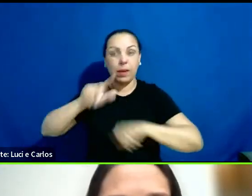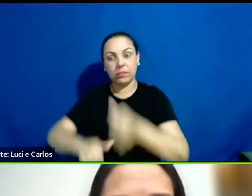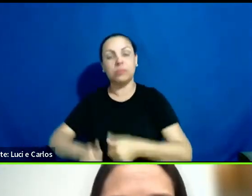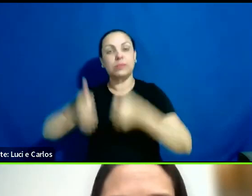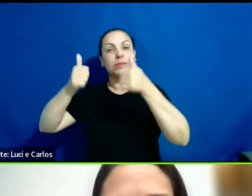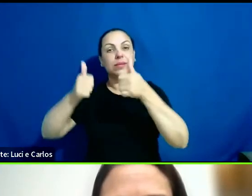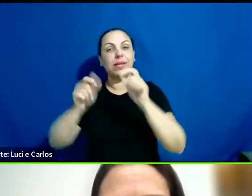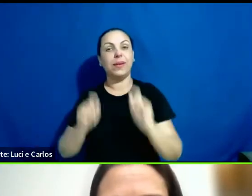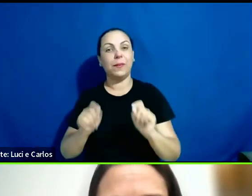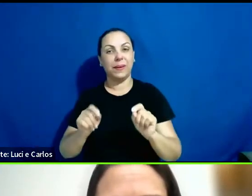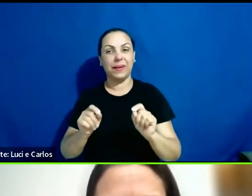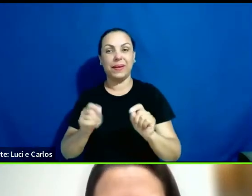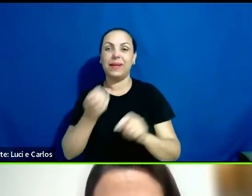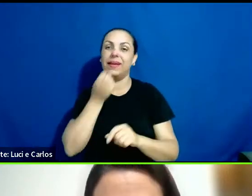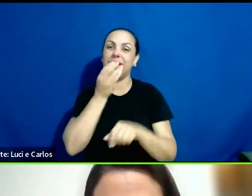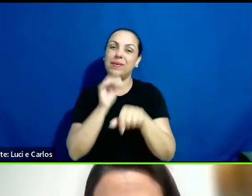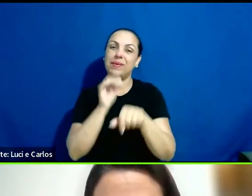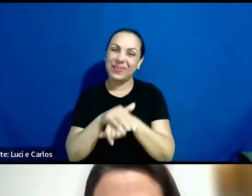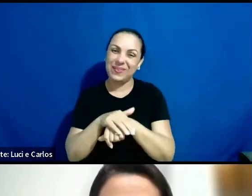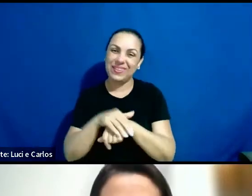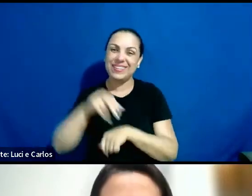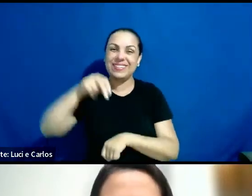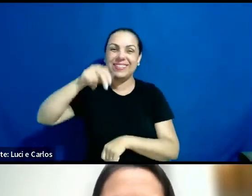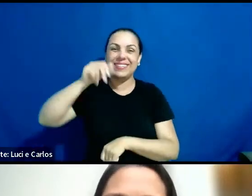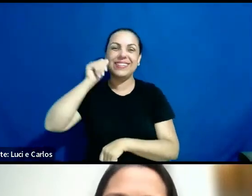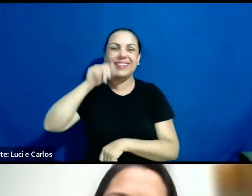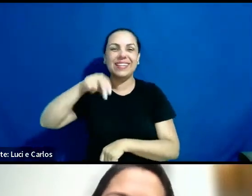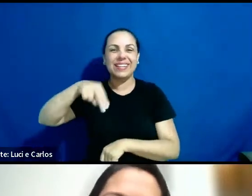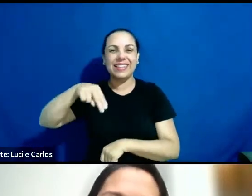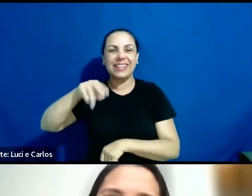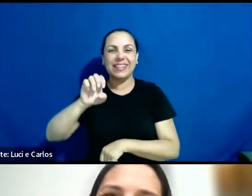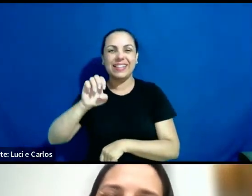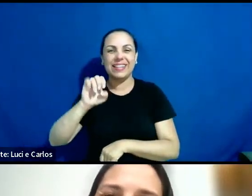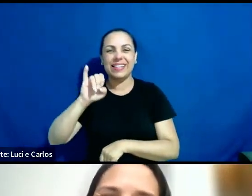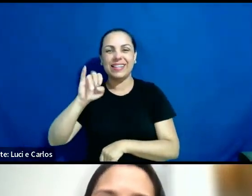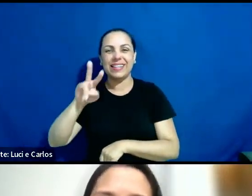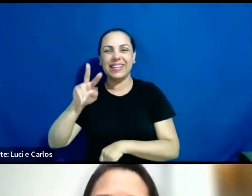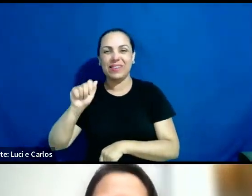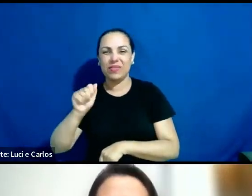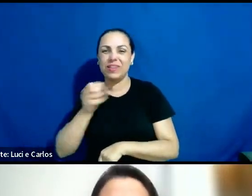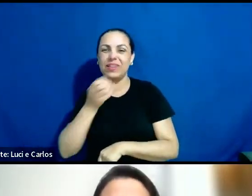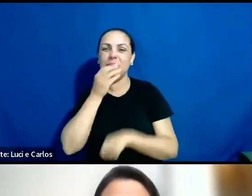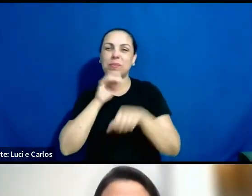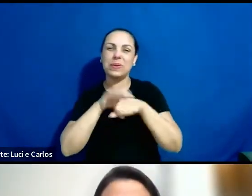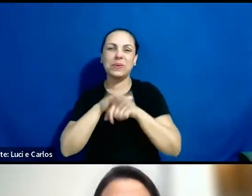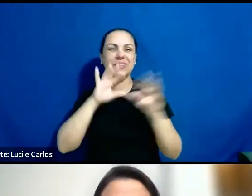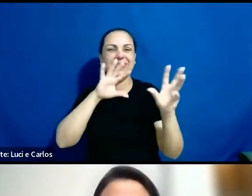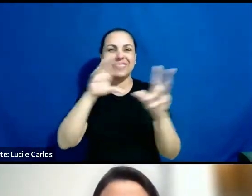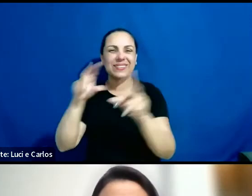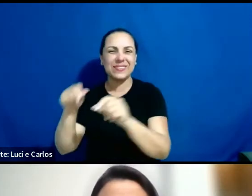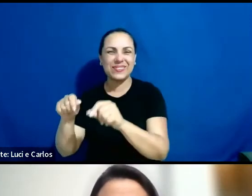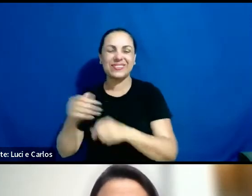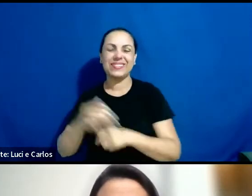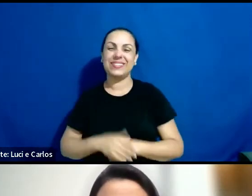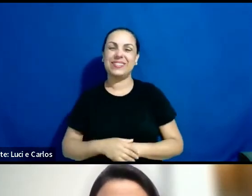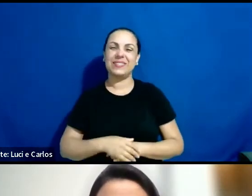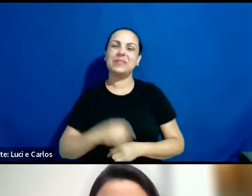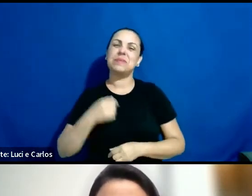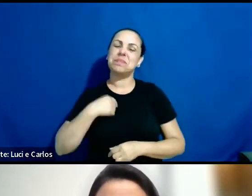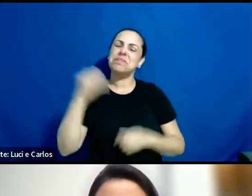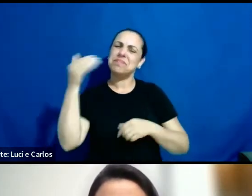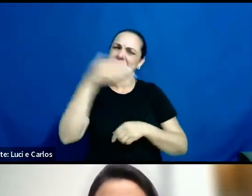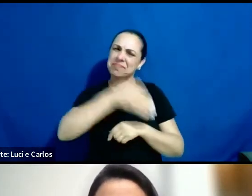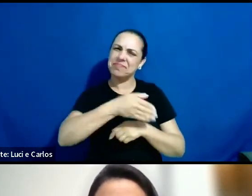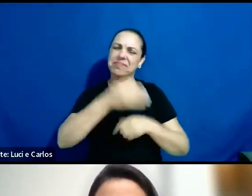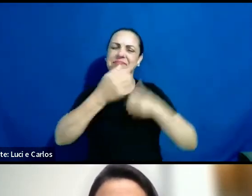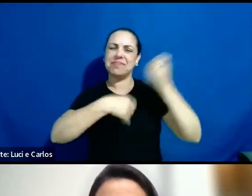seja bem-vinda. Boa noite, Maíra, boa noite a todos. É com muita alegria